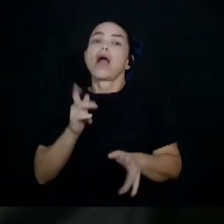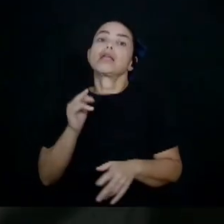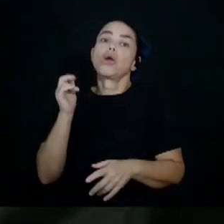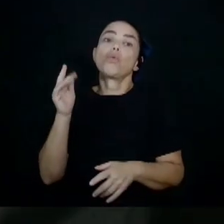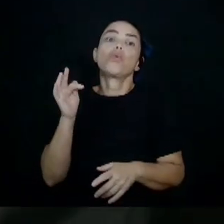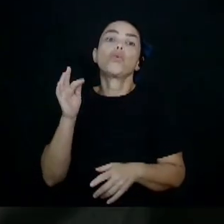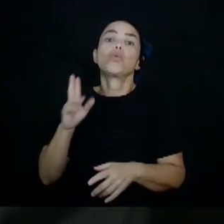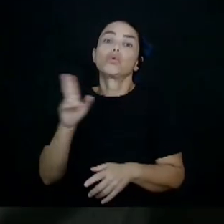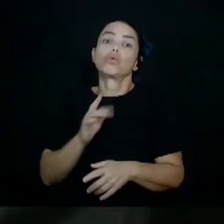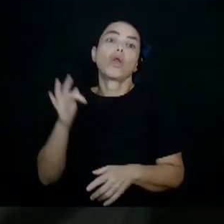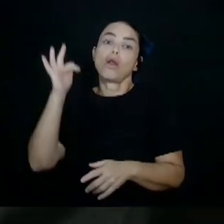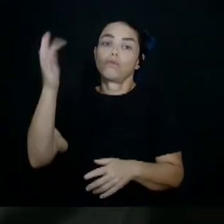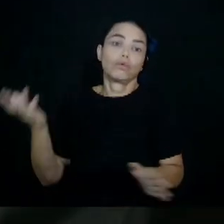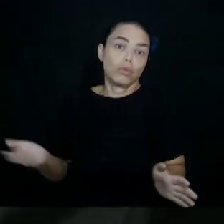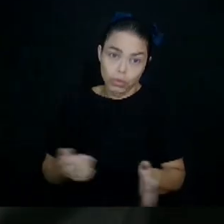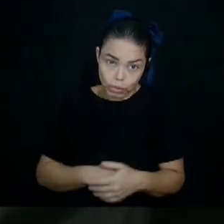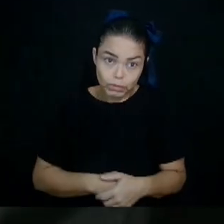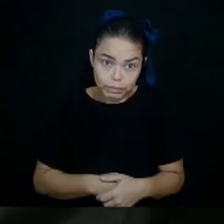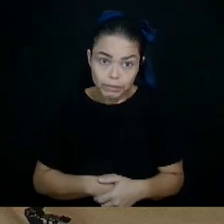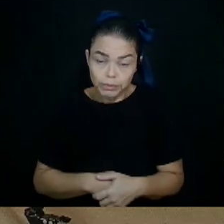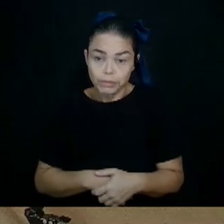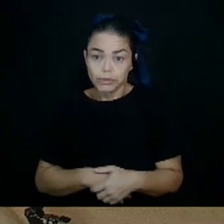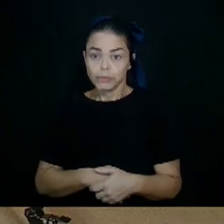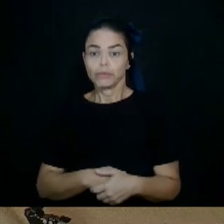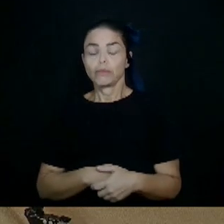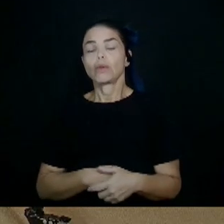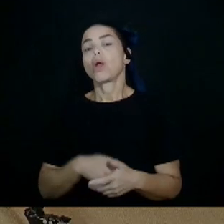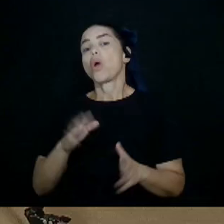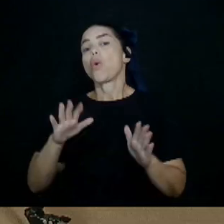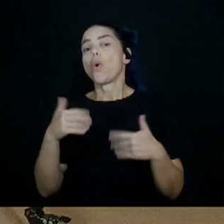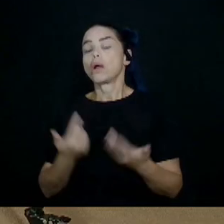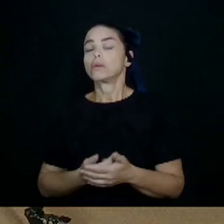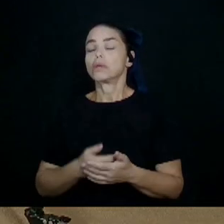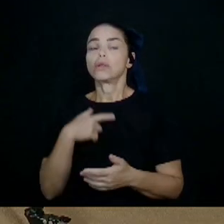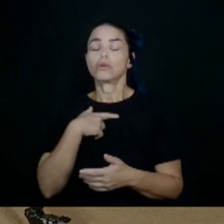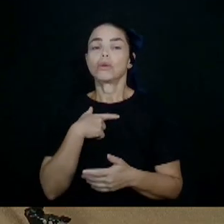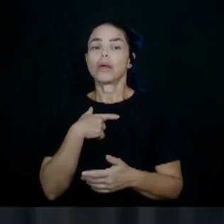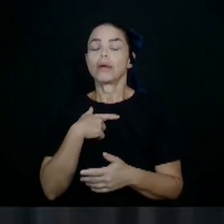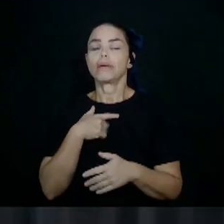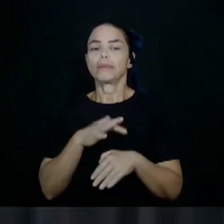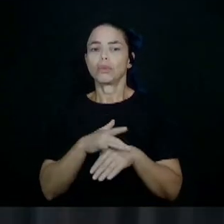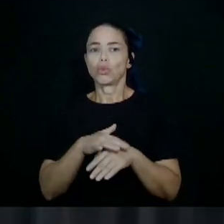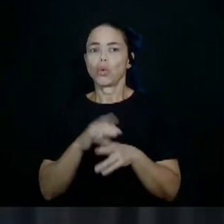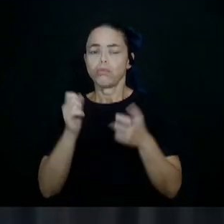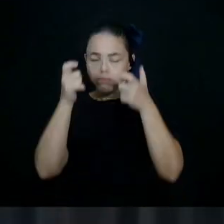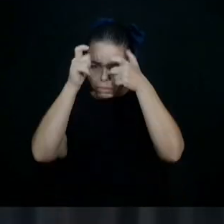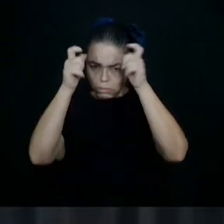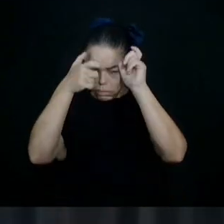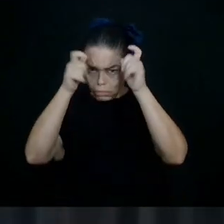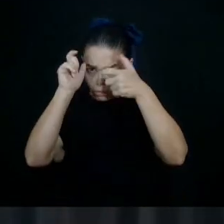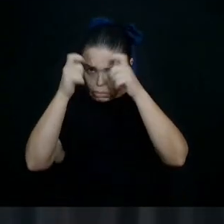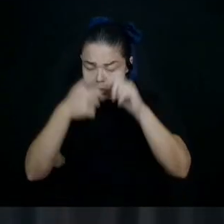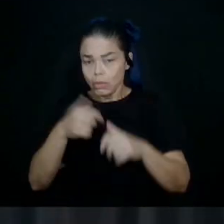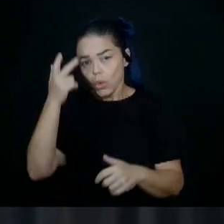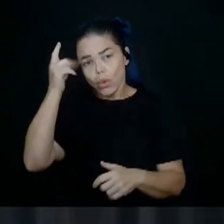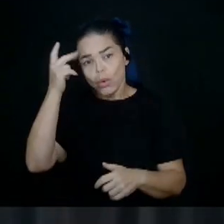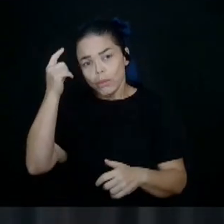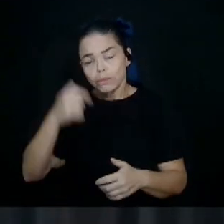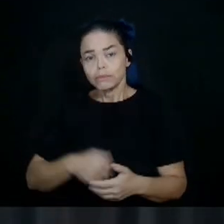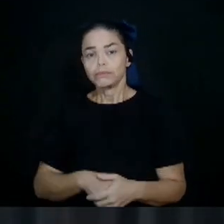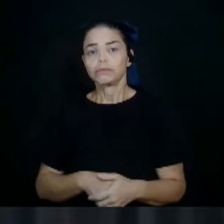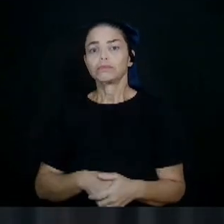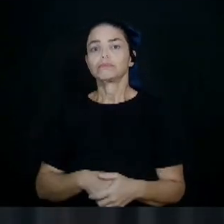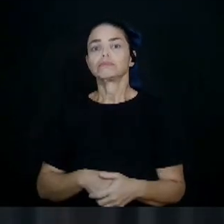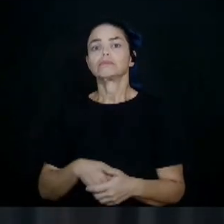comum e passa a ser um transtorno? Sim. Sim, é comum, né? Como você bem começou introduzindo, a gente às